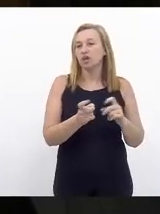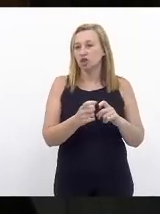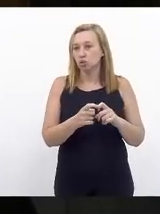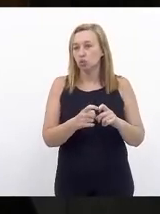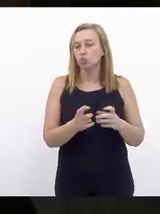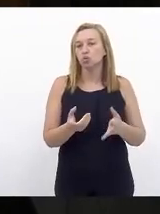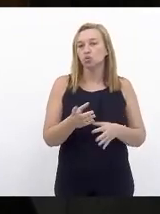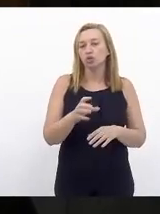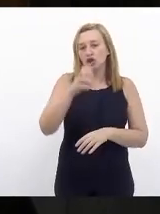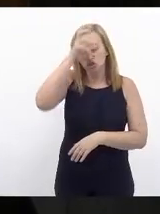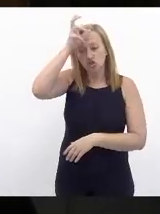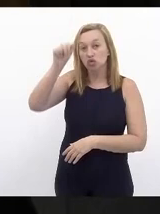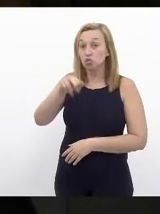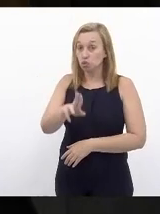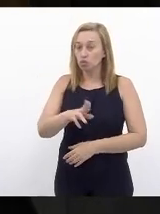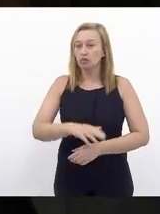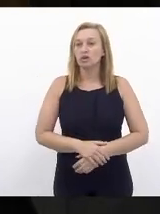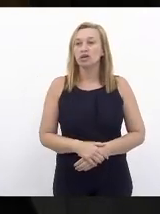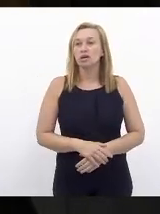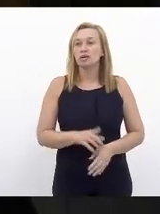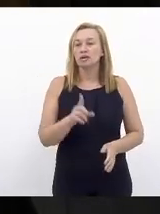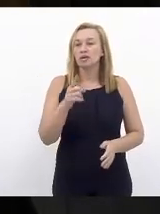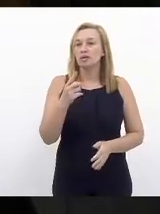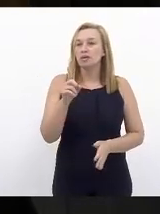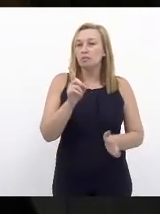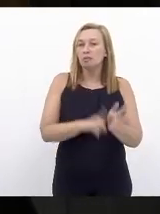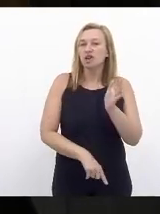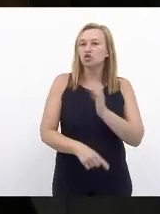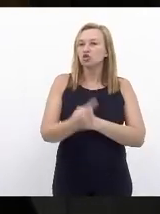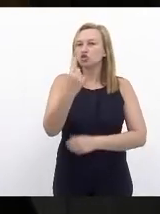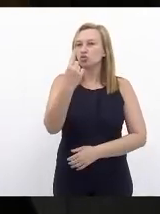E tia Ju, em menos de uma hora,